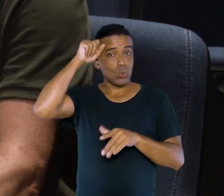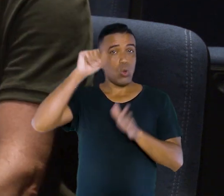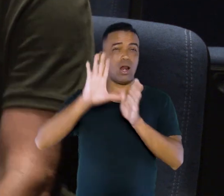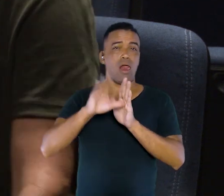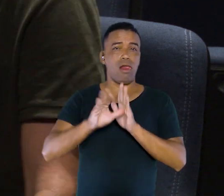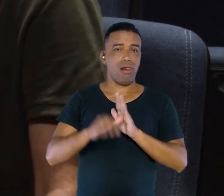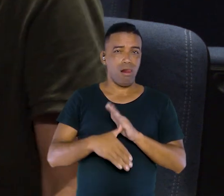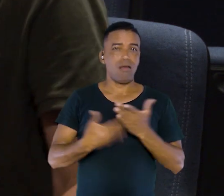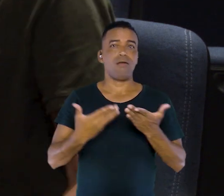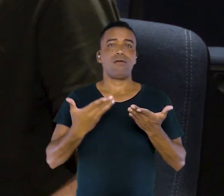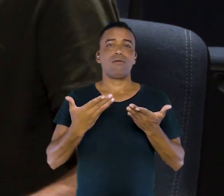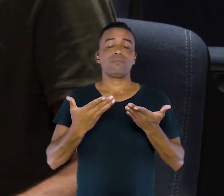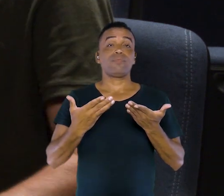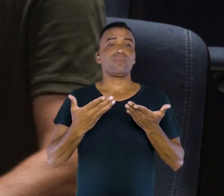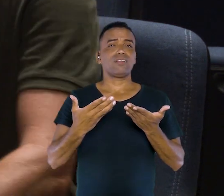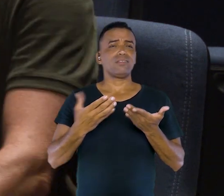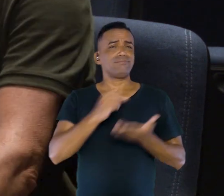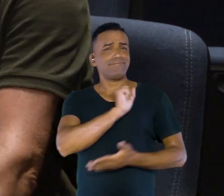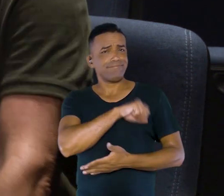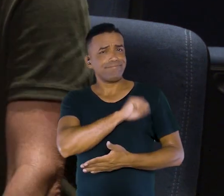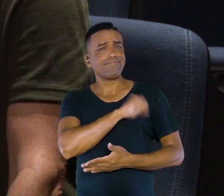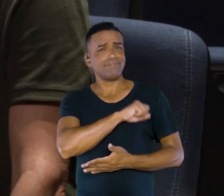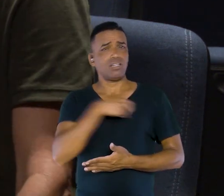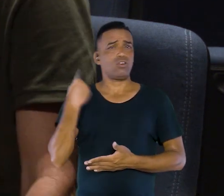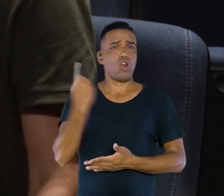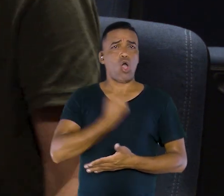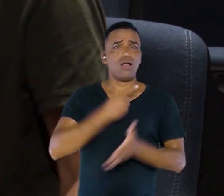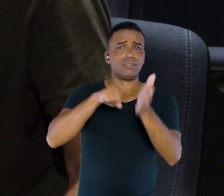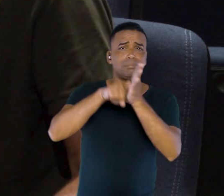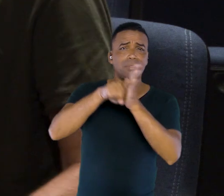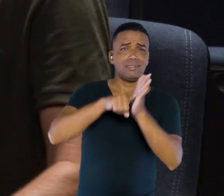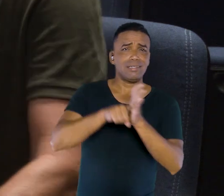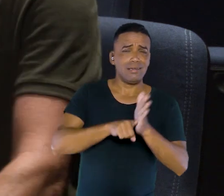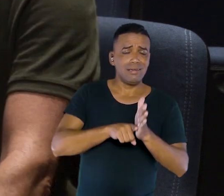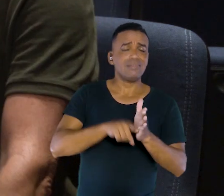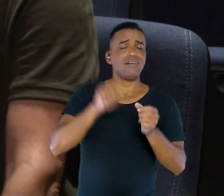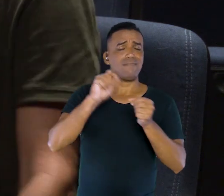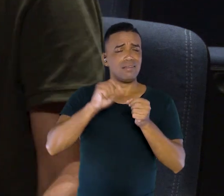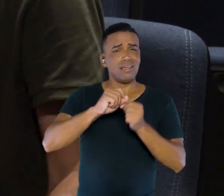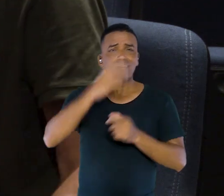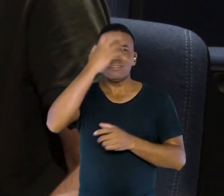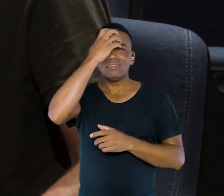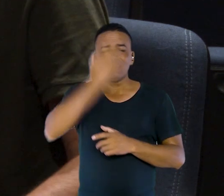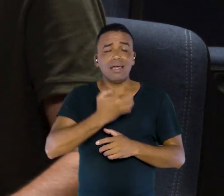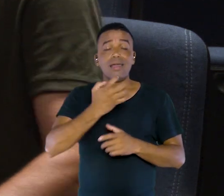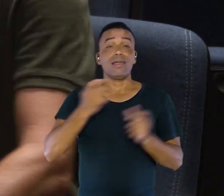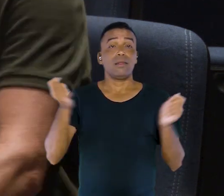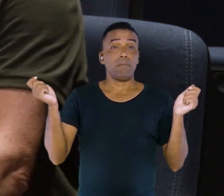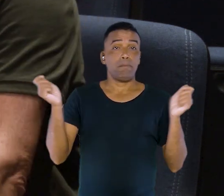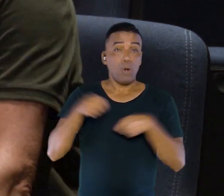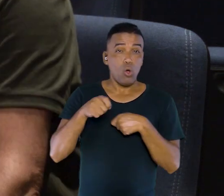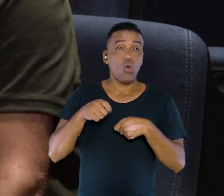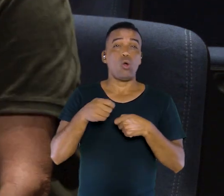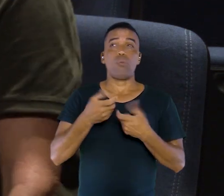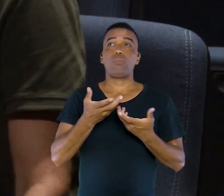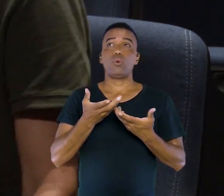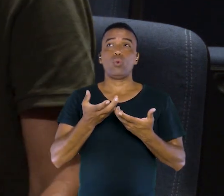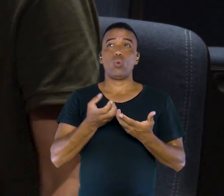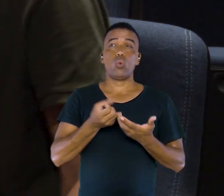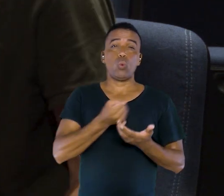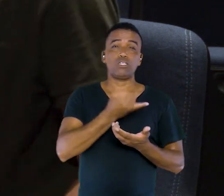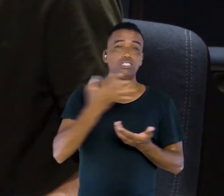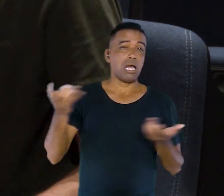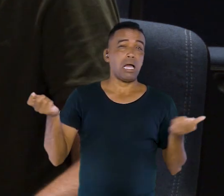puta sacanagem. Mas a gente está fazendo uma pesquisa séria sobre isso, sobre o potencial